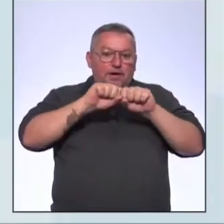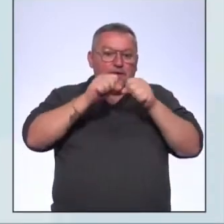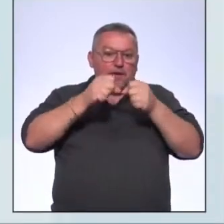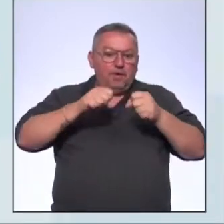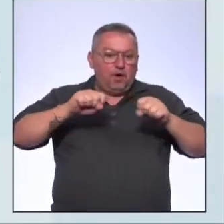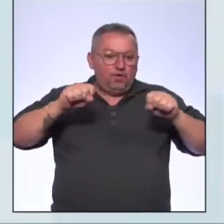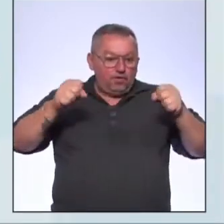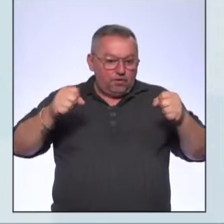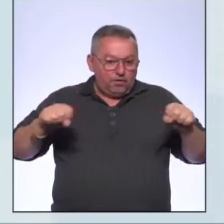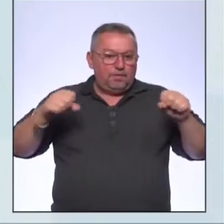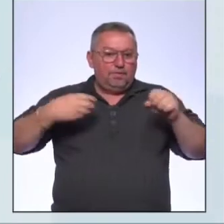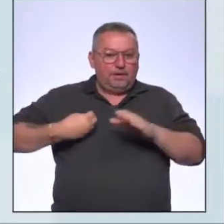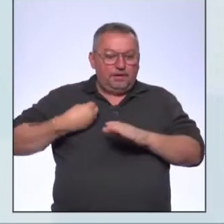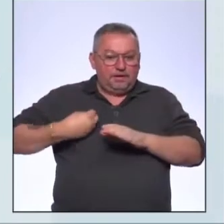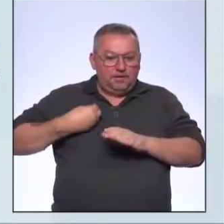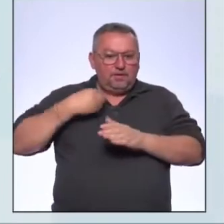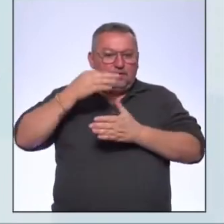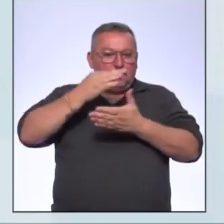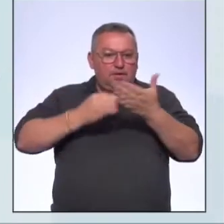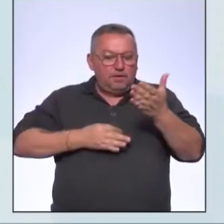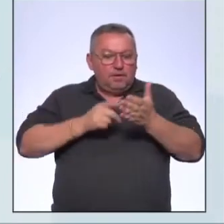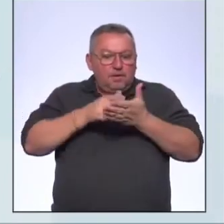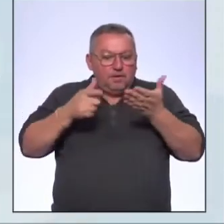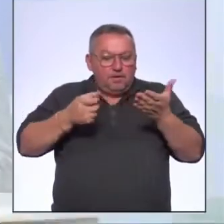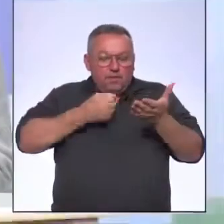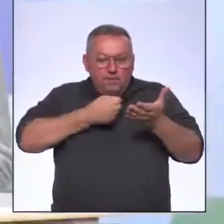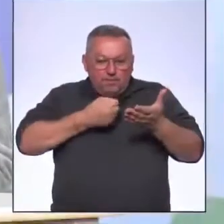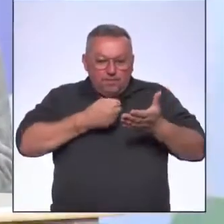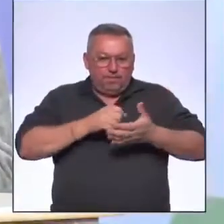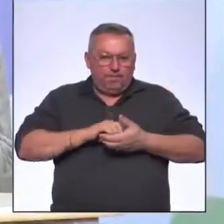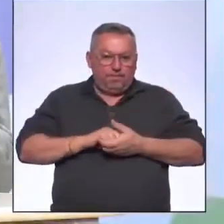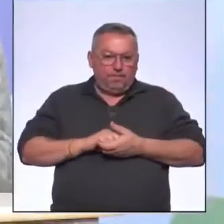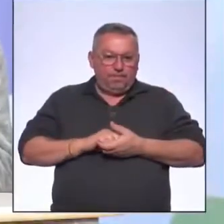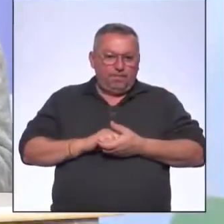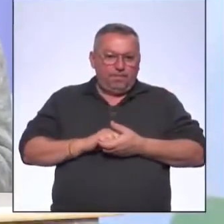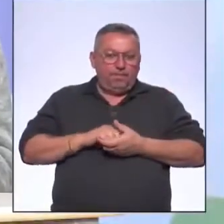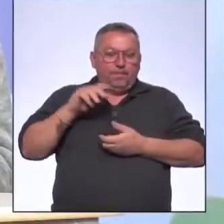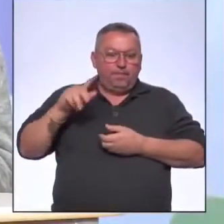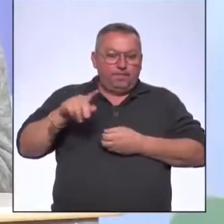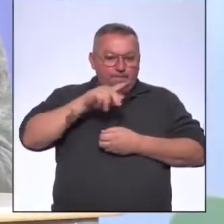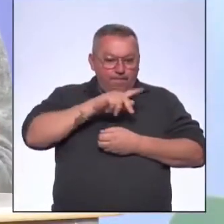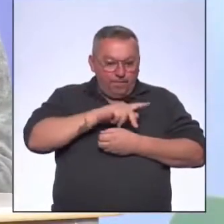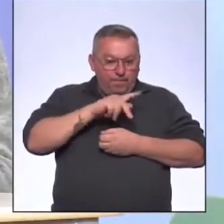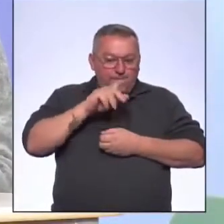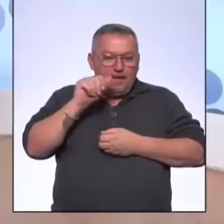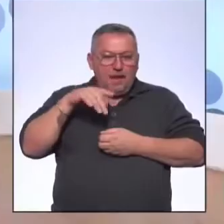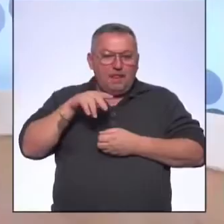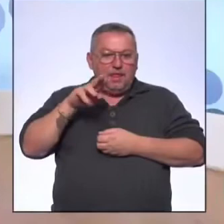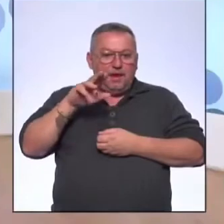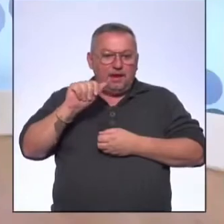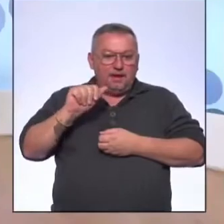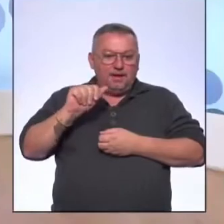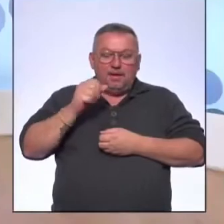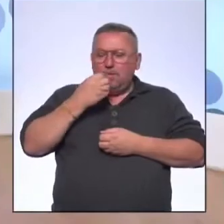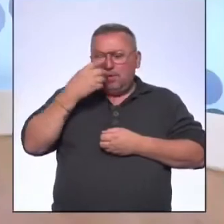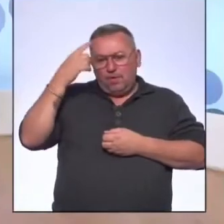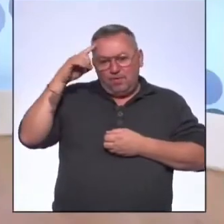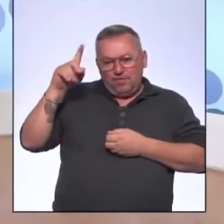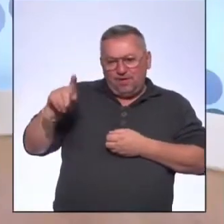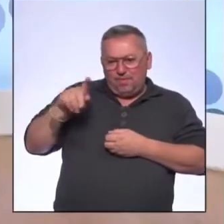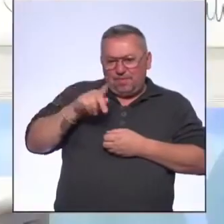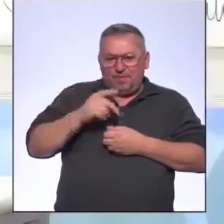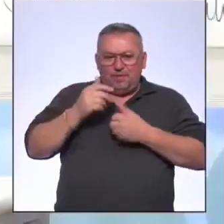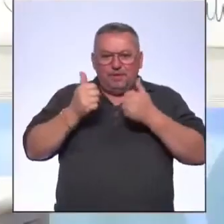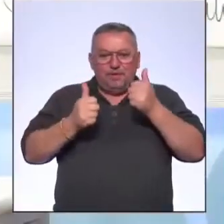estilísticos e semióticos presentes em textos jornalísticos e publicitários. A professora é a professora Andréia, como sempre. Bom dia, professora Andréia.